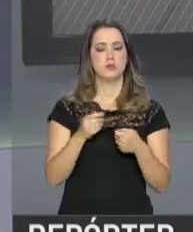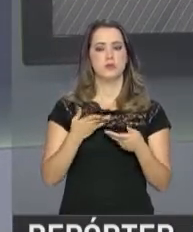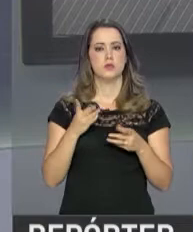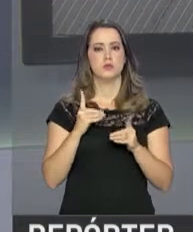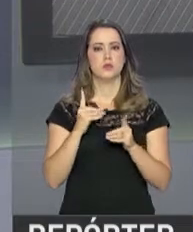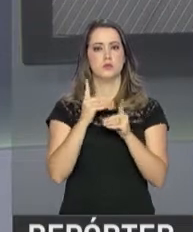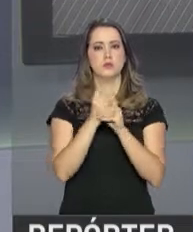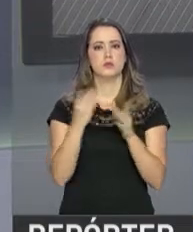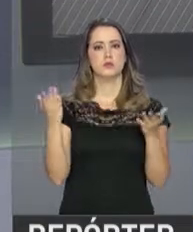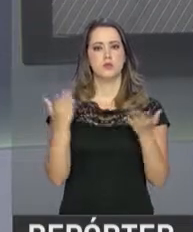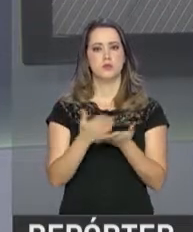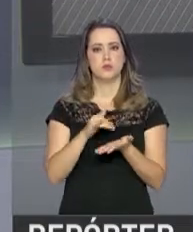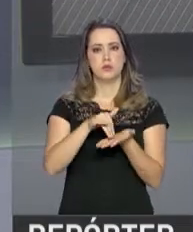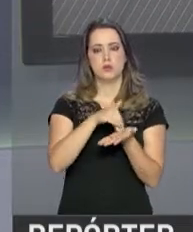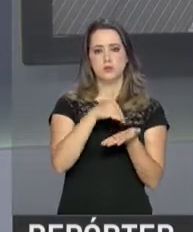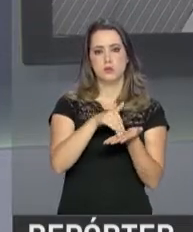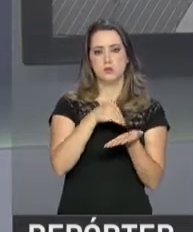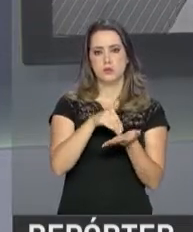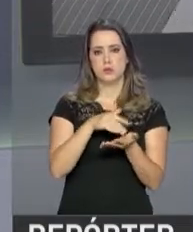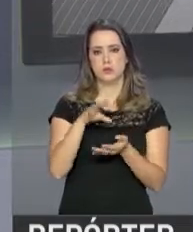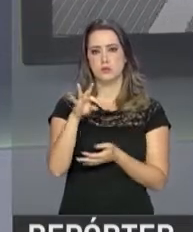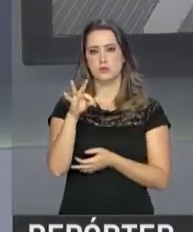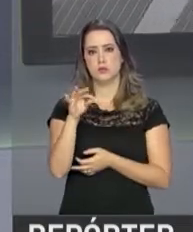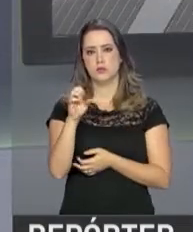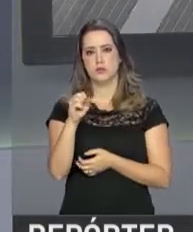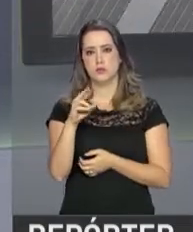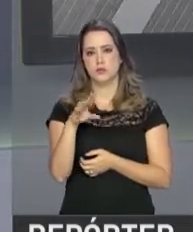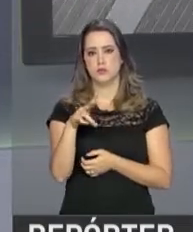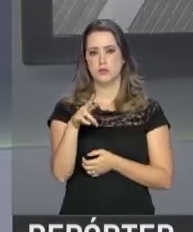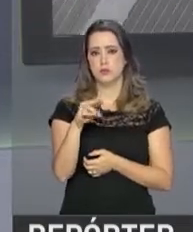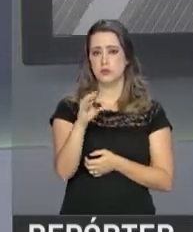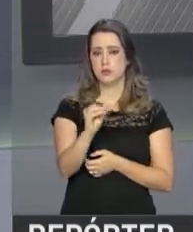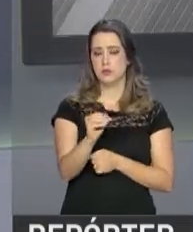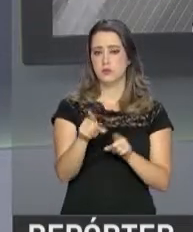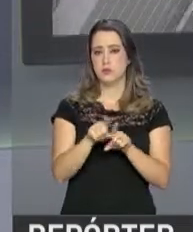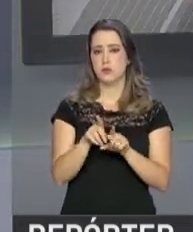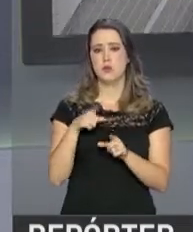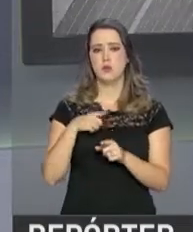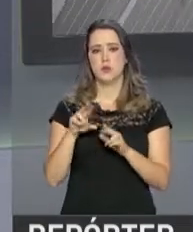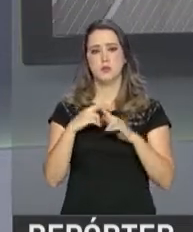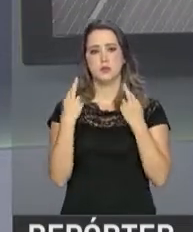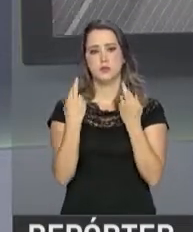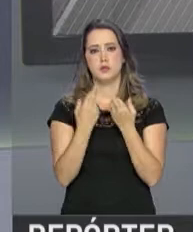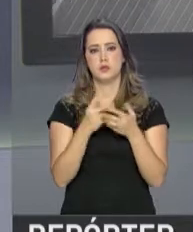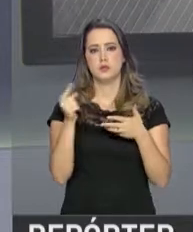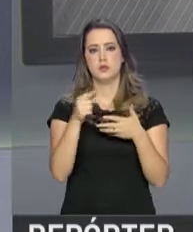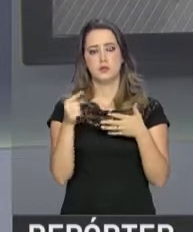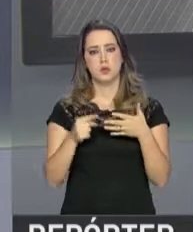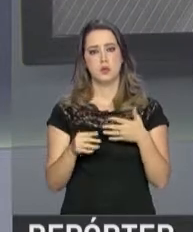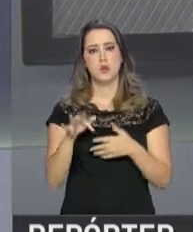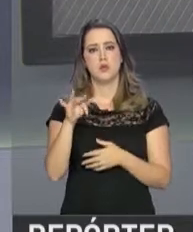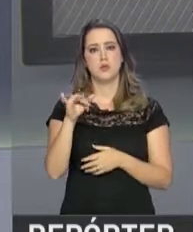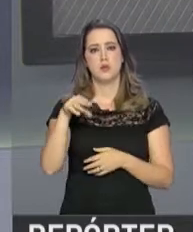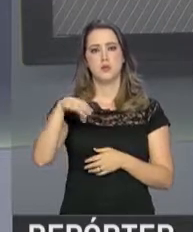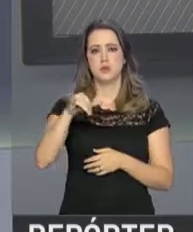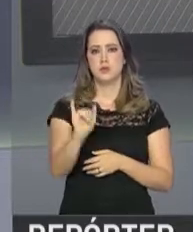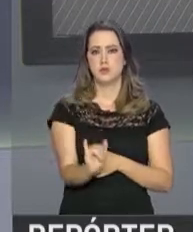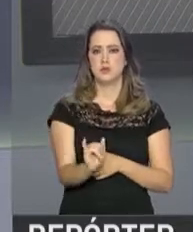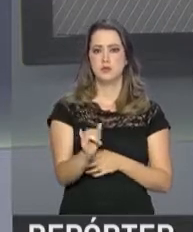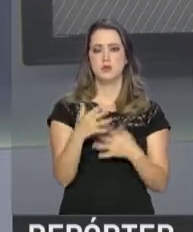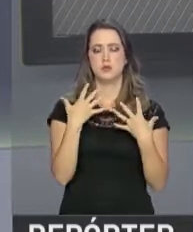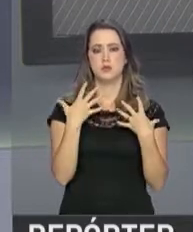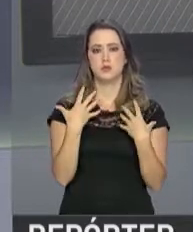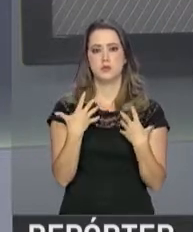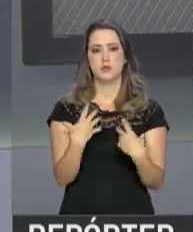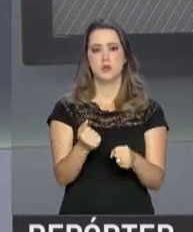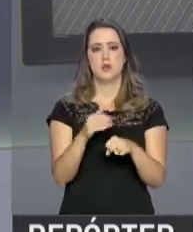Fazenda, Eduardo Guardia, se encontrou hoje com o secretário do Tesouro americano e também teve uma série de reuniões no Fundo Monetário Internacional,